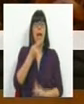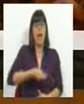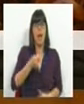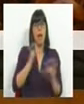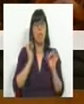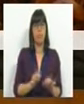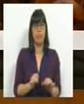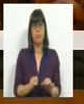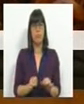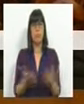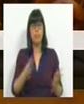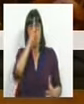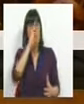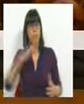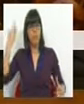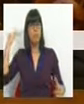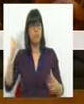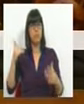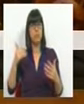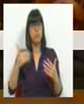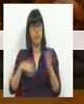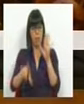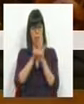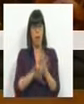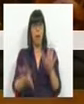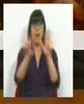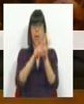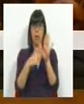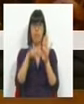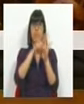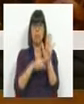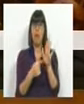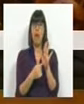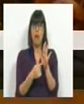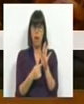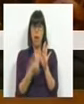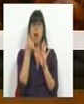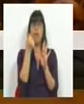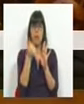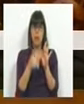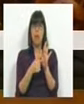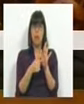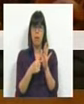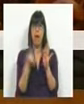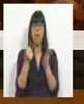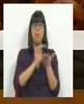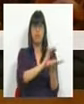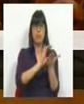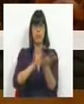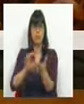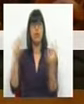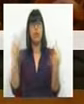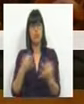arrendamento. O Governo anterior deixou leis, deixou regulamentos, deixou dinheiro e deixou fontes de